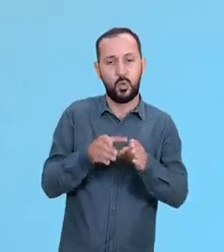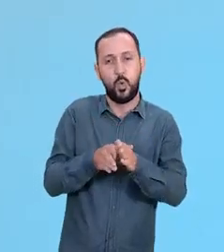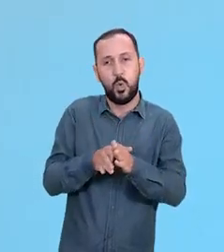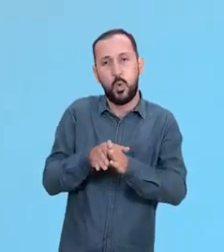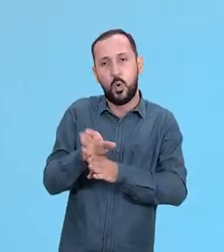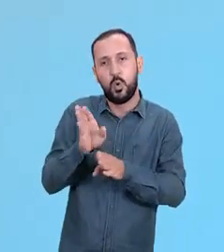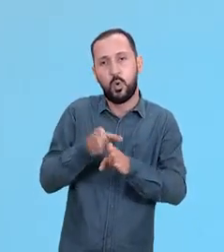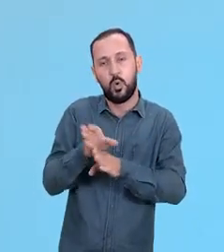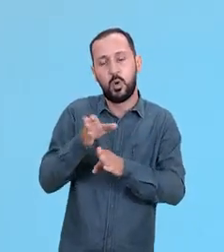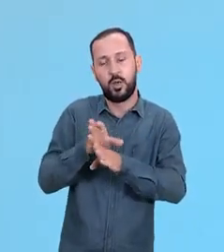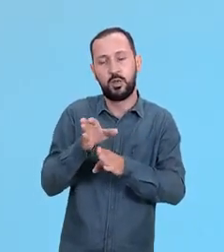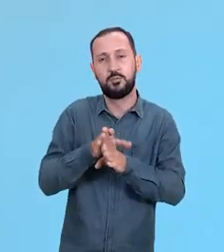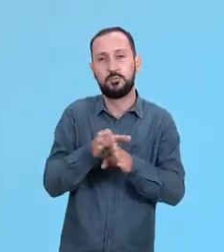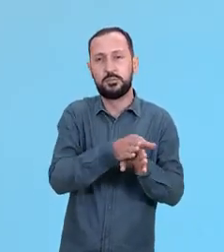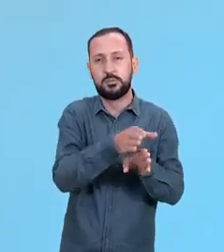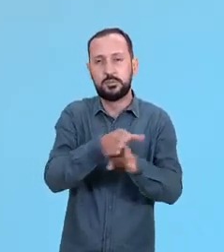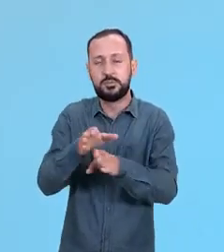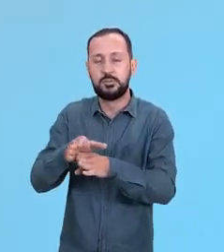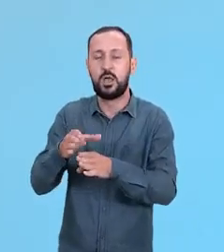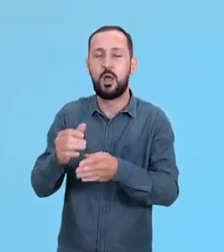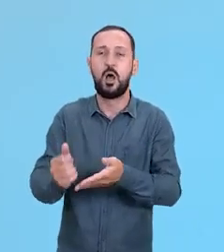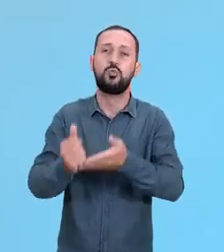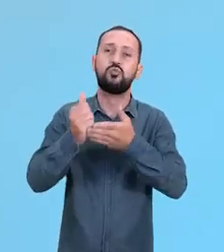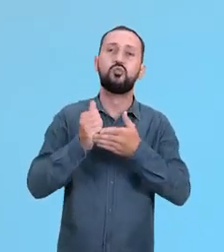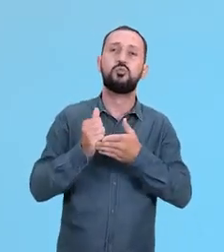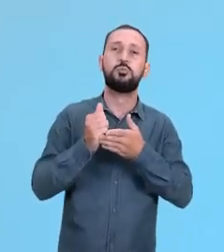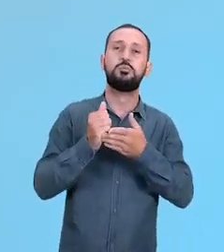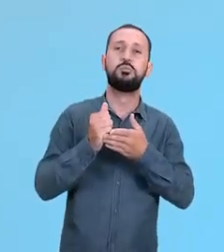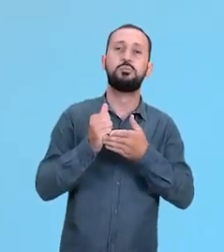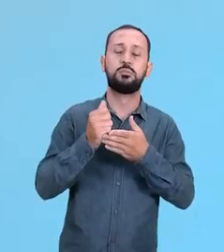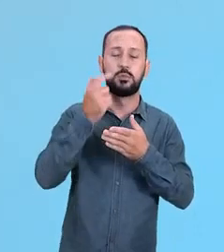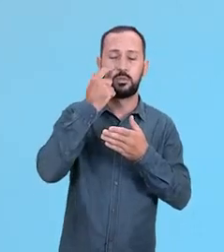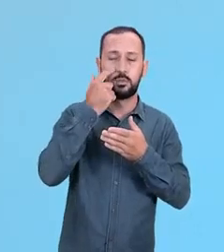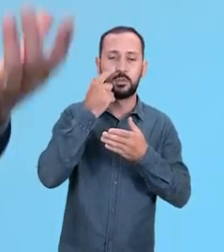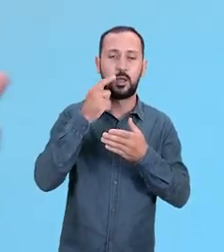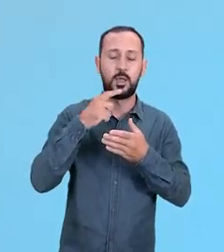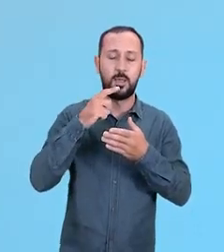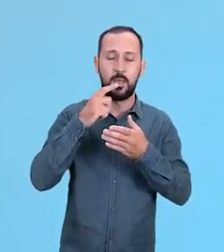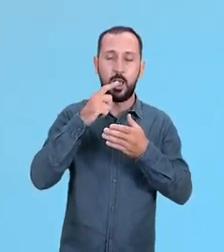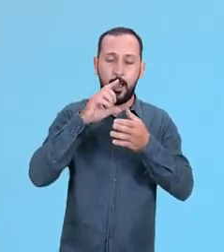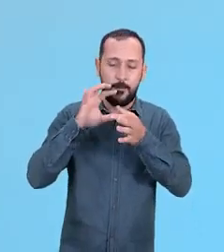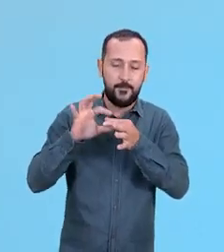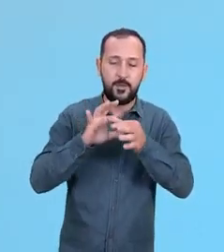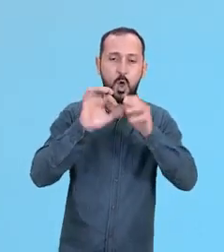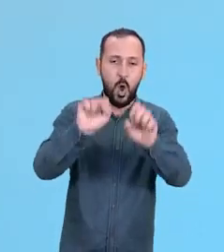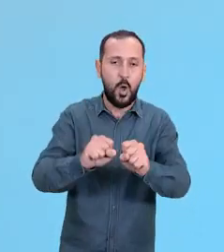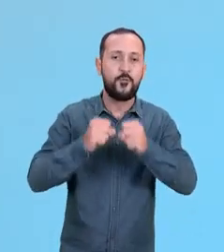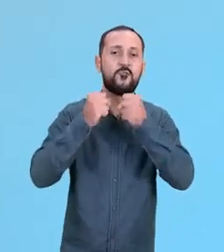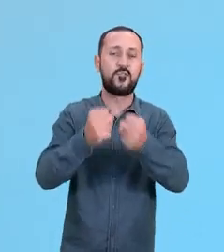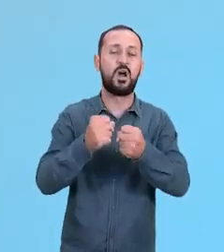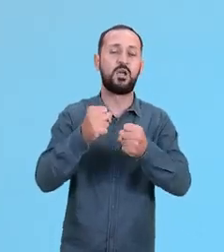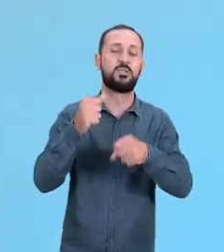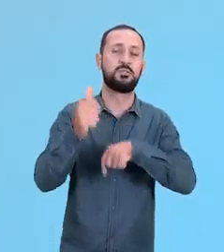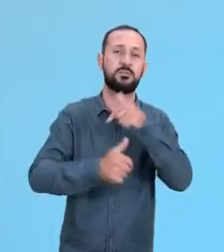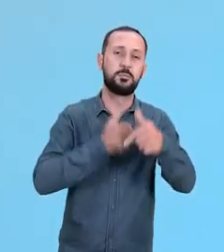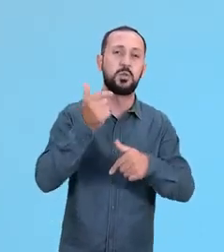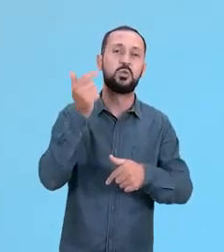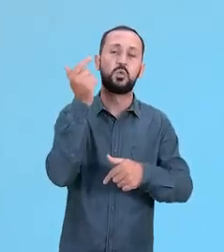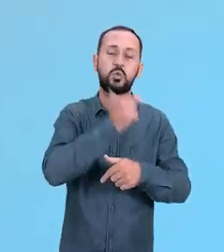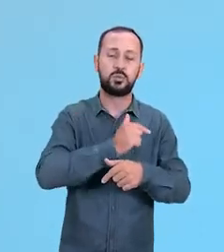orientação vem a fazer todo esse trabalho, fechar esse trabalho para que nós